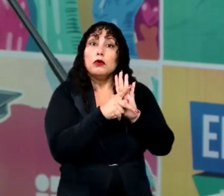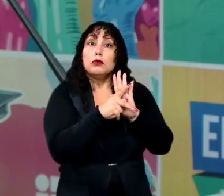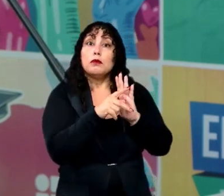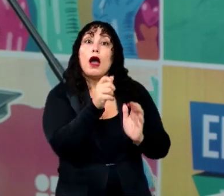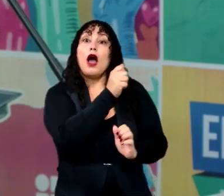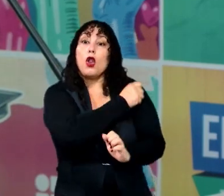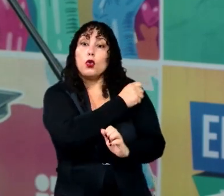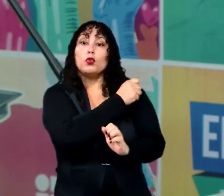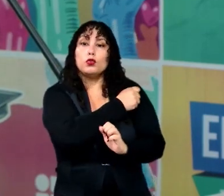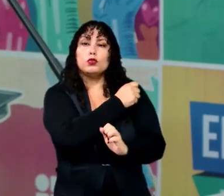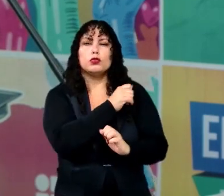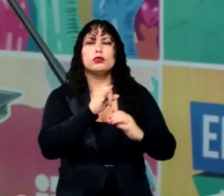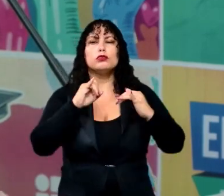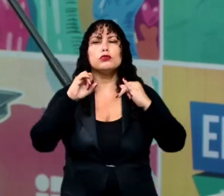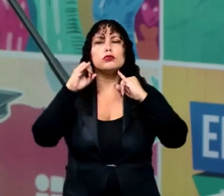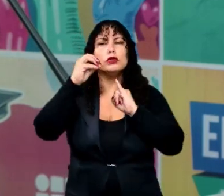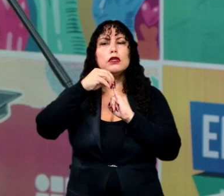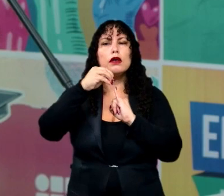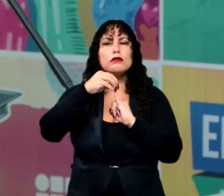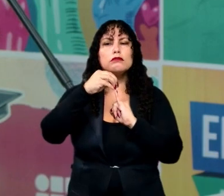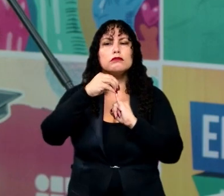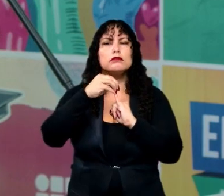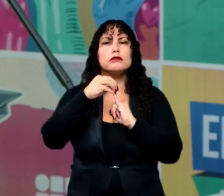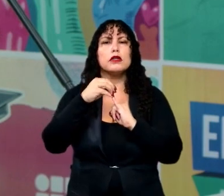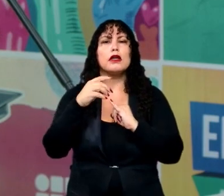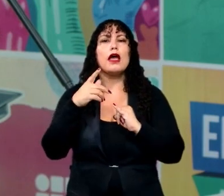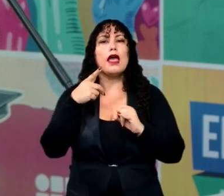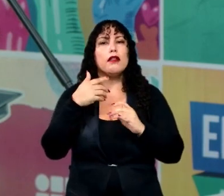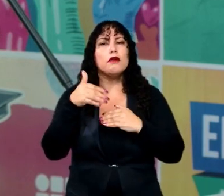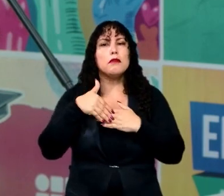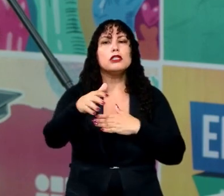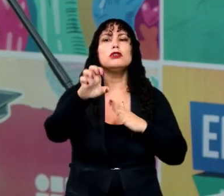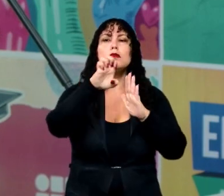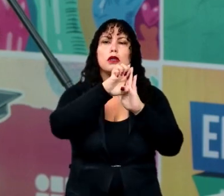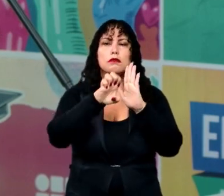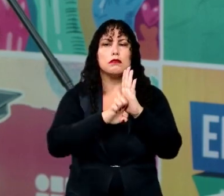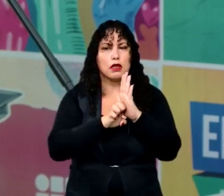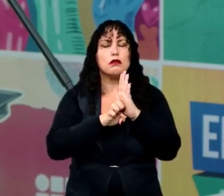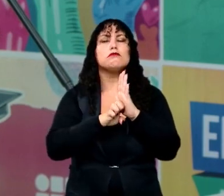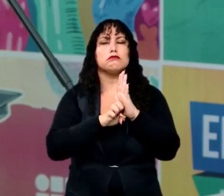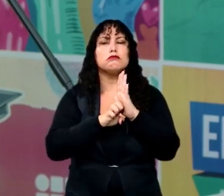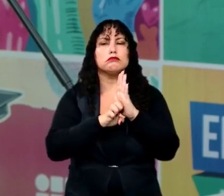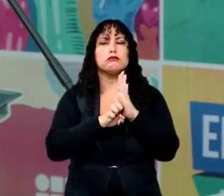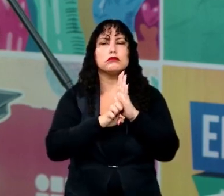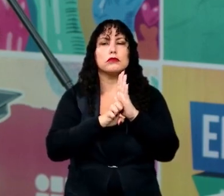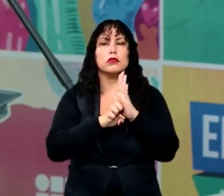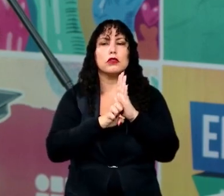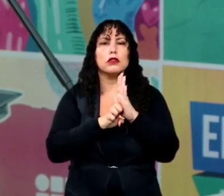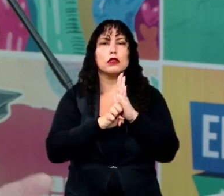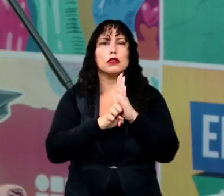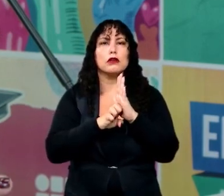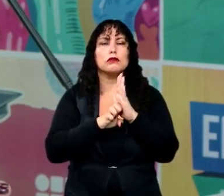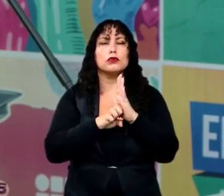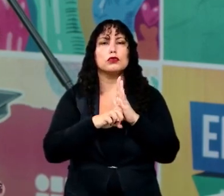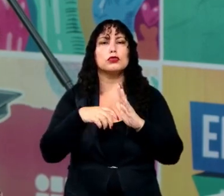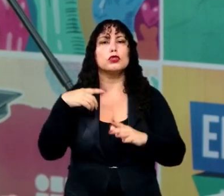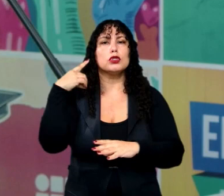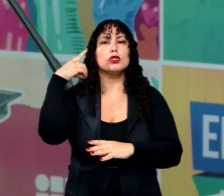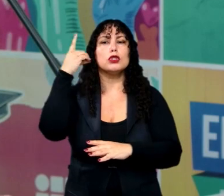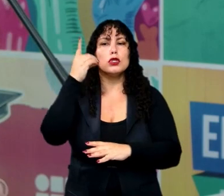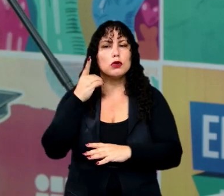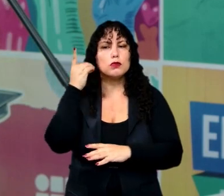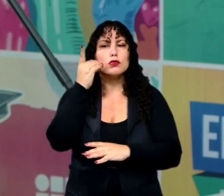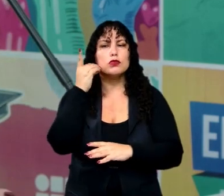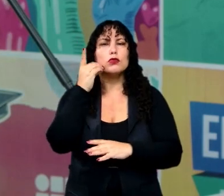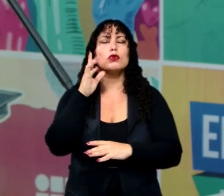alunos né E ele veio de uma Emenda parlamentar né mas ele a gente percebe que ele já tá eh